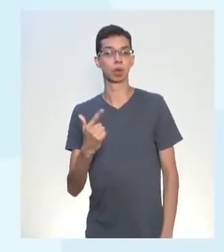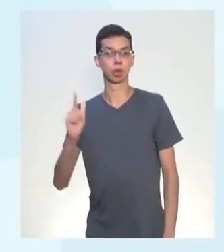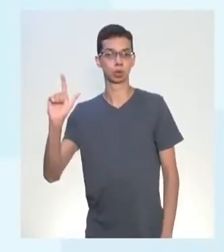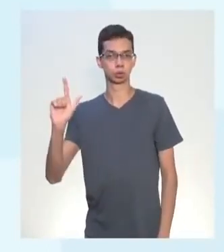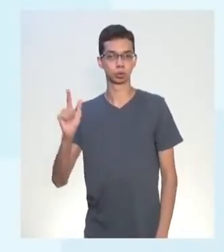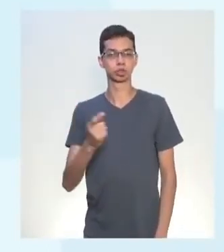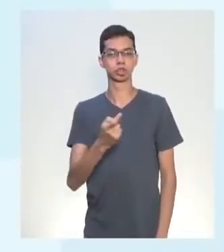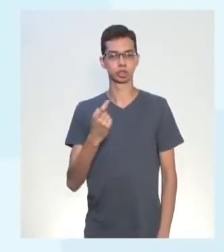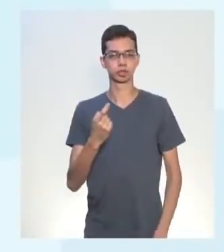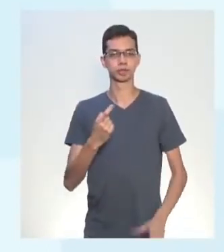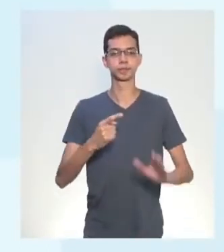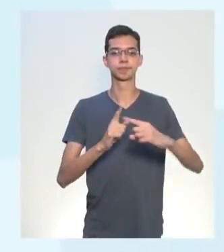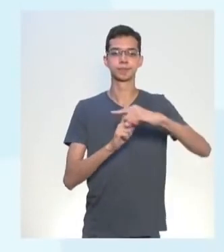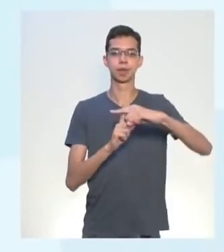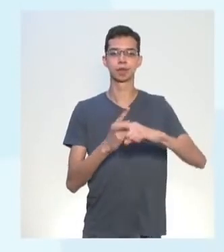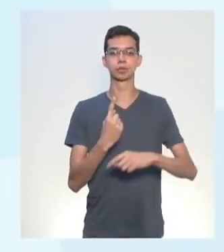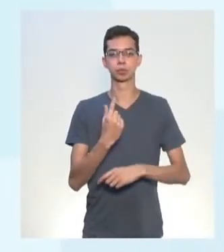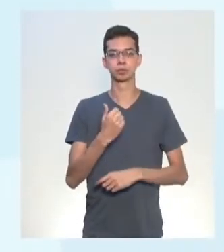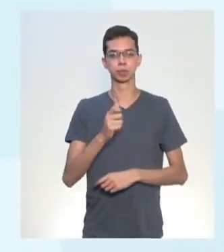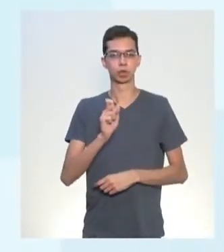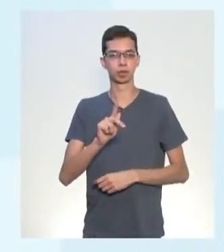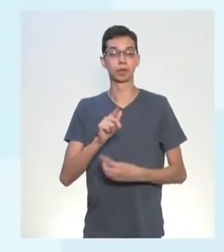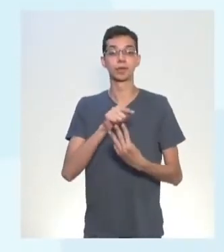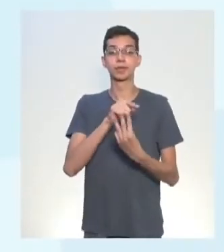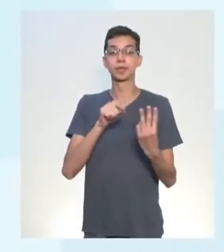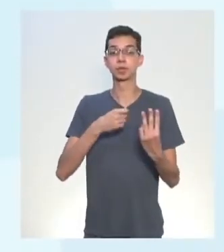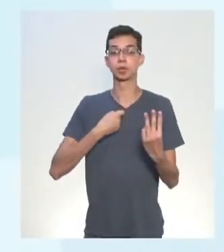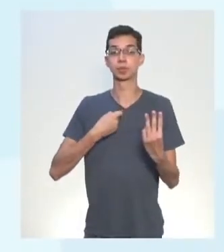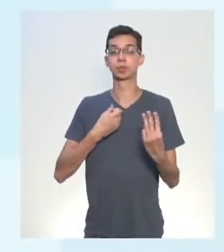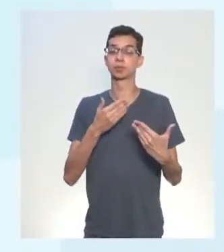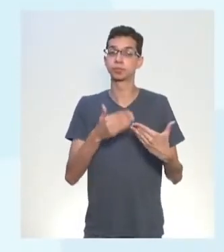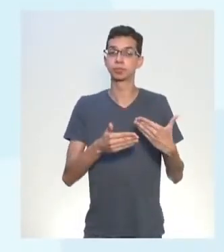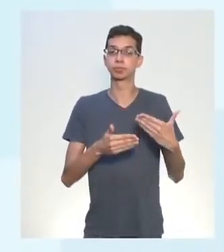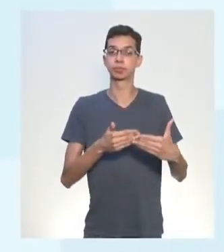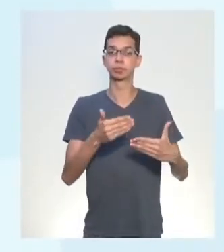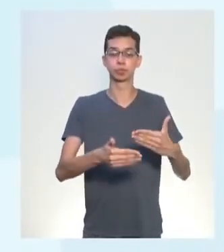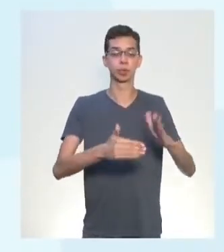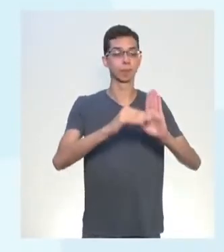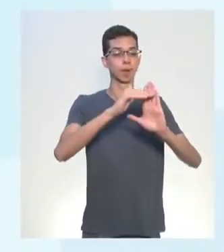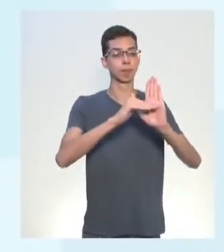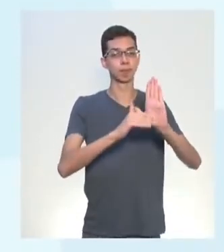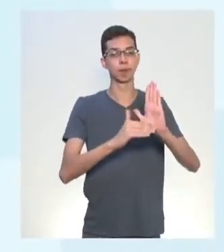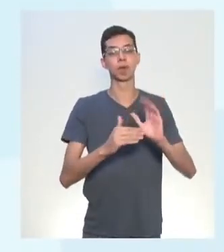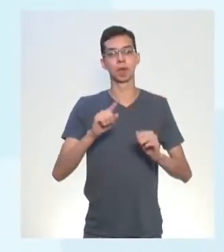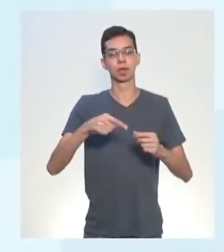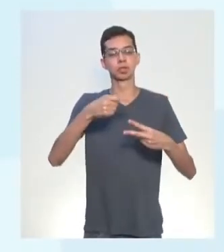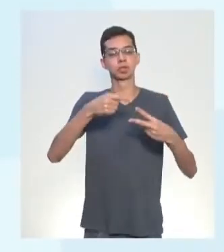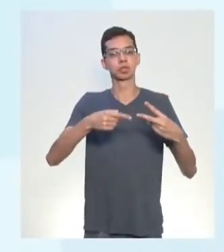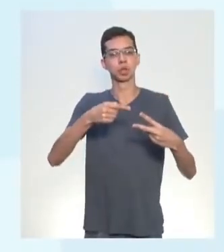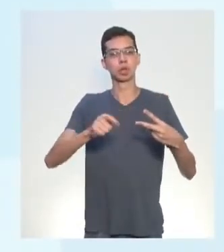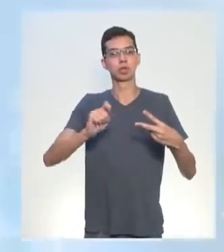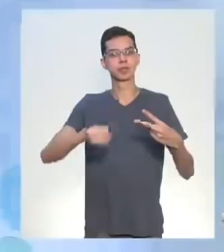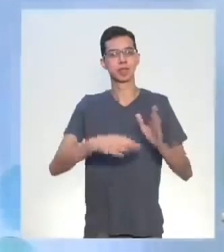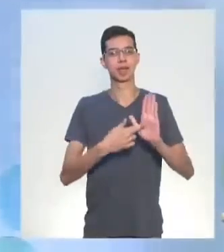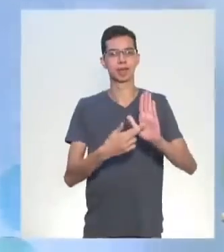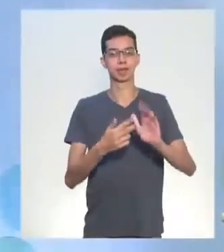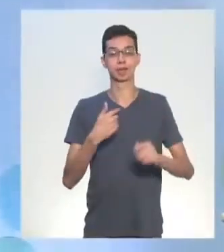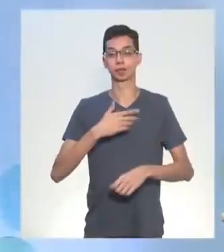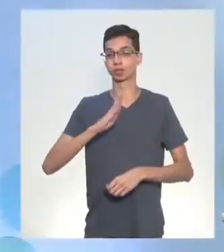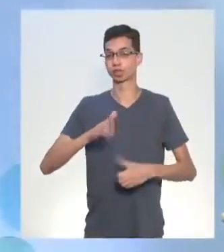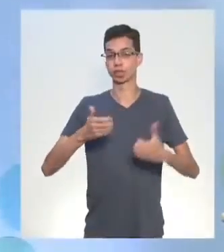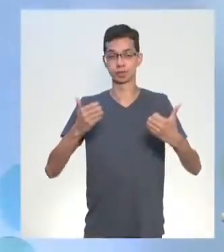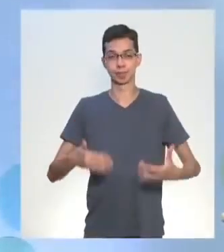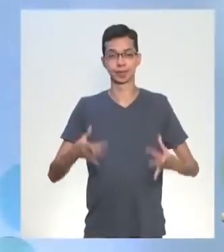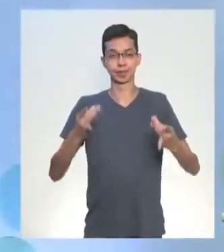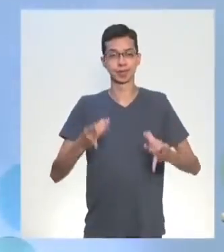x mais 1. De qualquer forma, esses 3 números são consecutivos. São 2 maneiras de representar. Eu já generalizei porque a nossa aula está